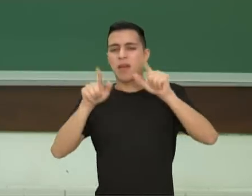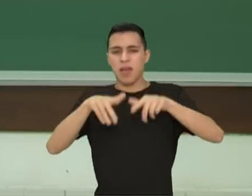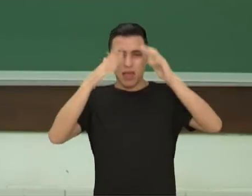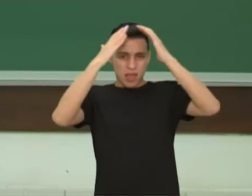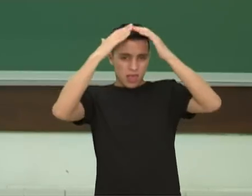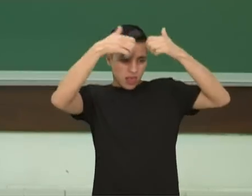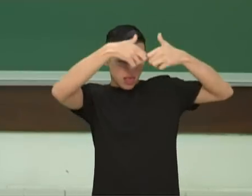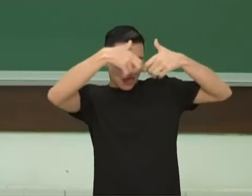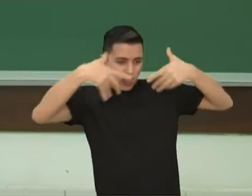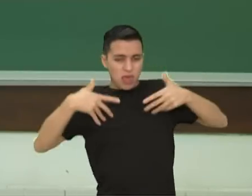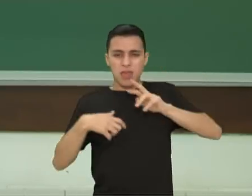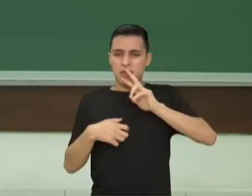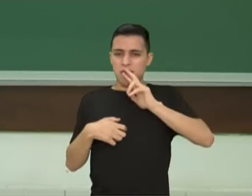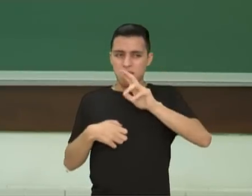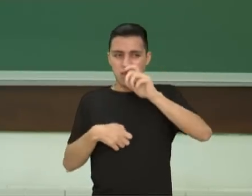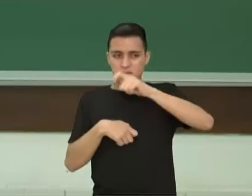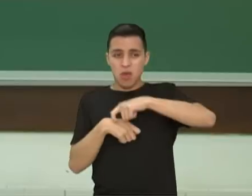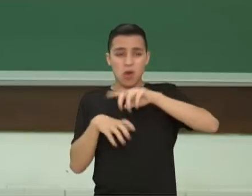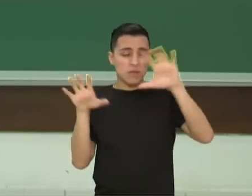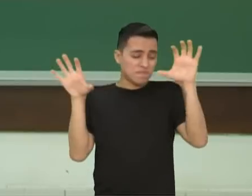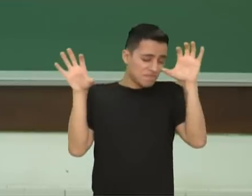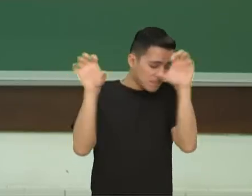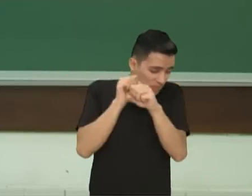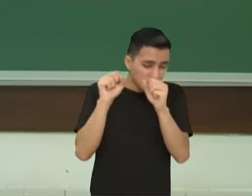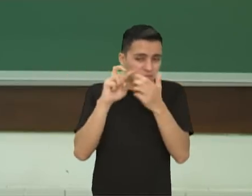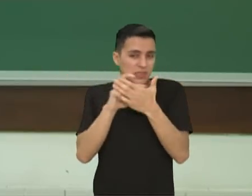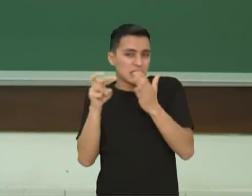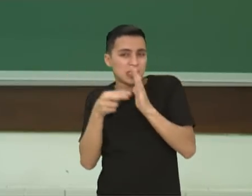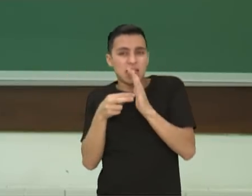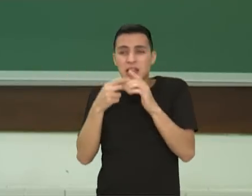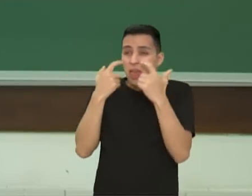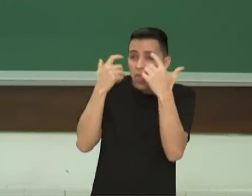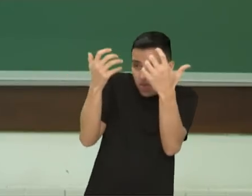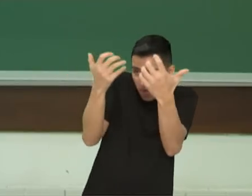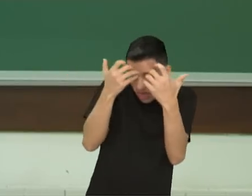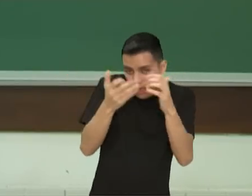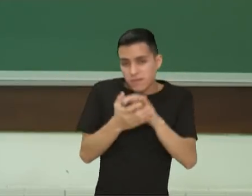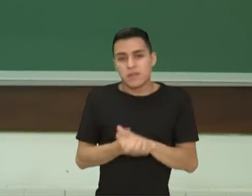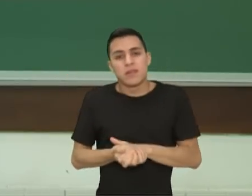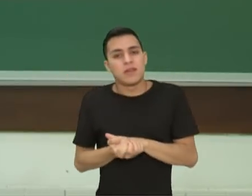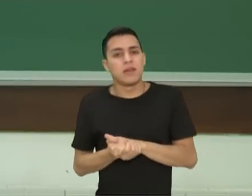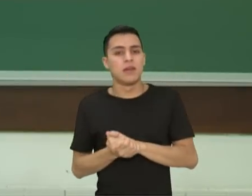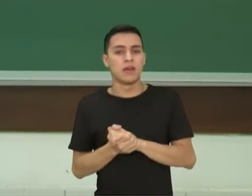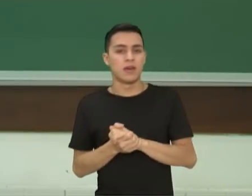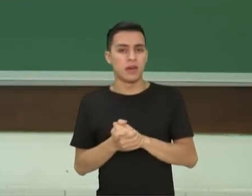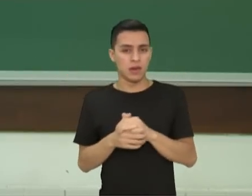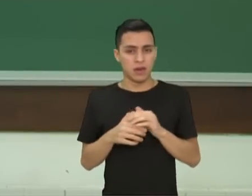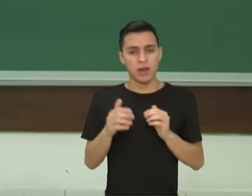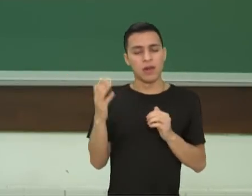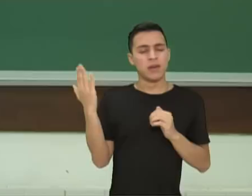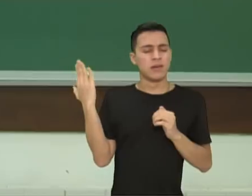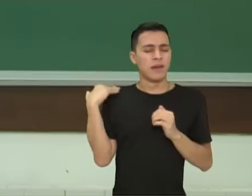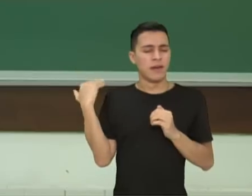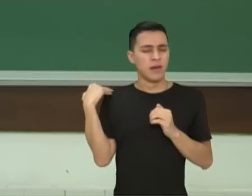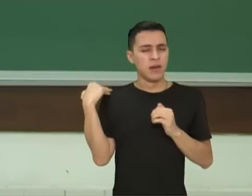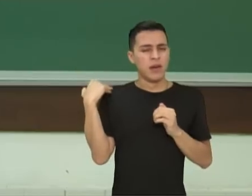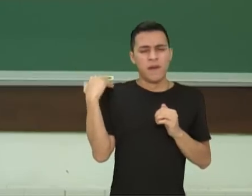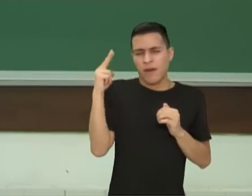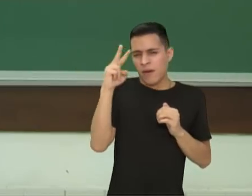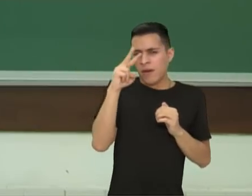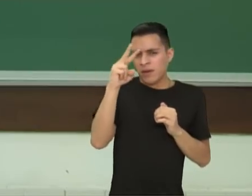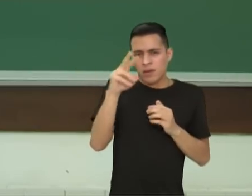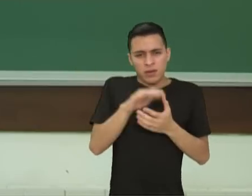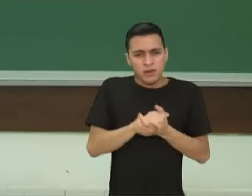fazendo isso. Então, o ato de fechar um pouco os olhos para tampar porque está machucando essa luminosidade. Ou alguém que me cutucou aqui com